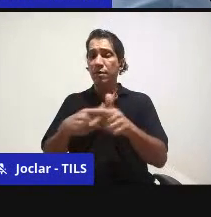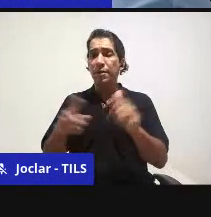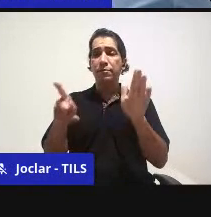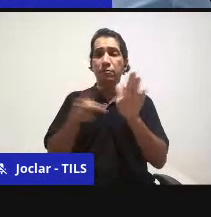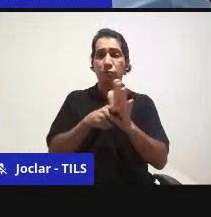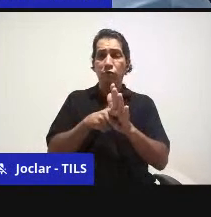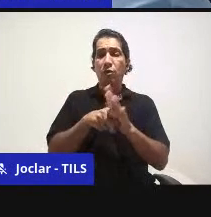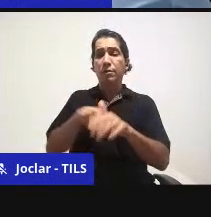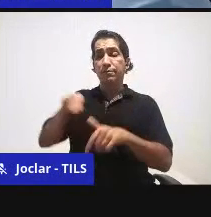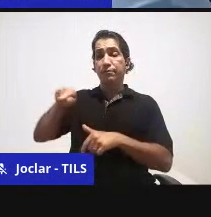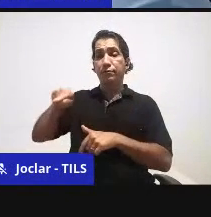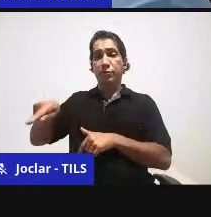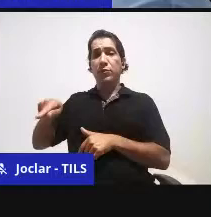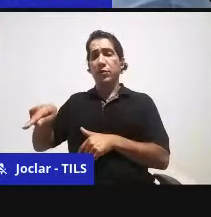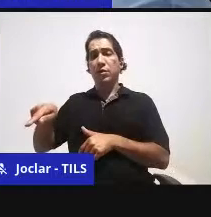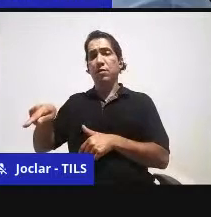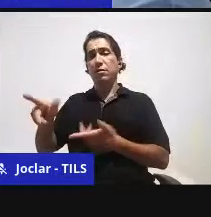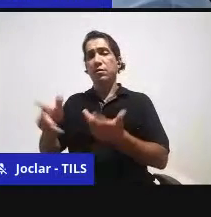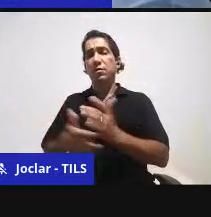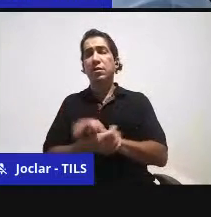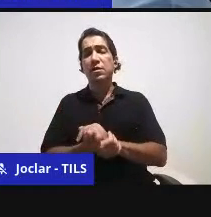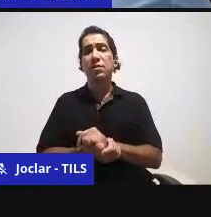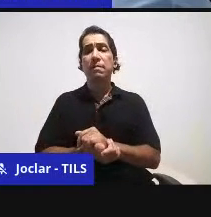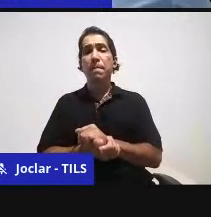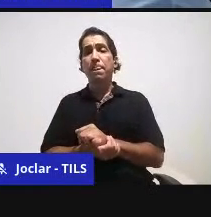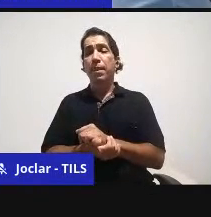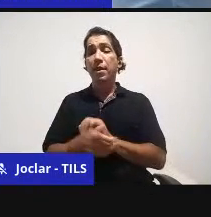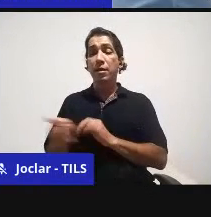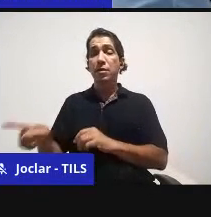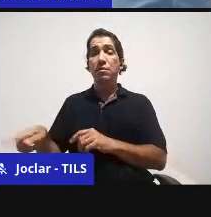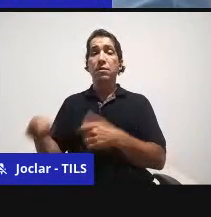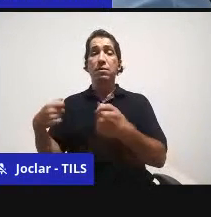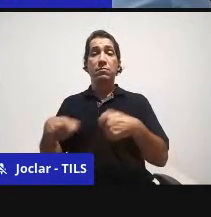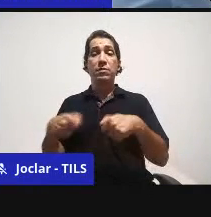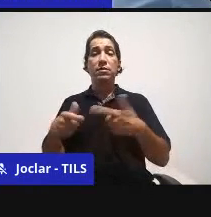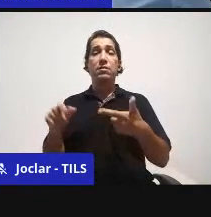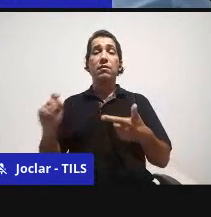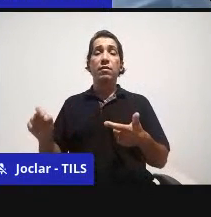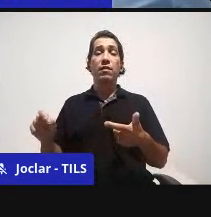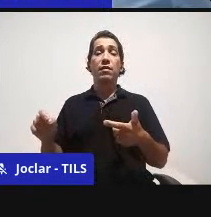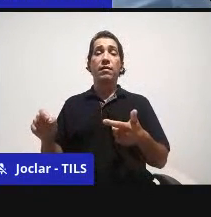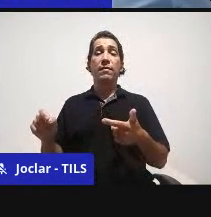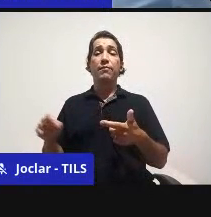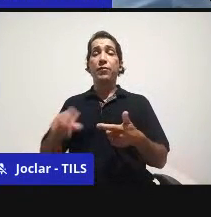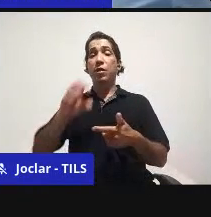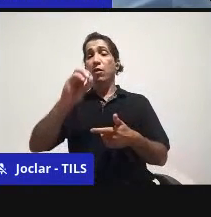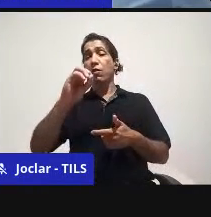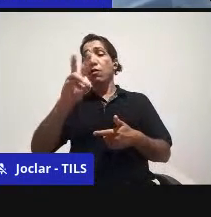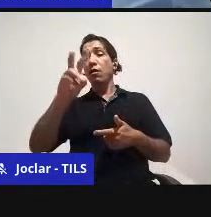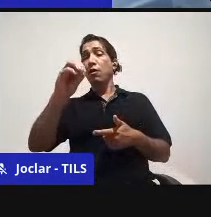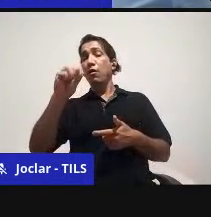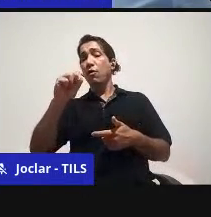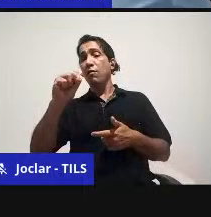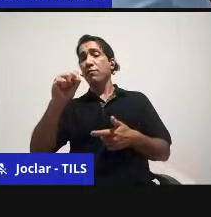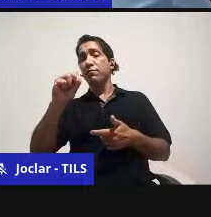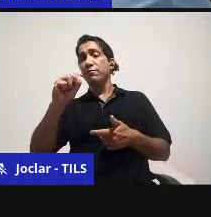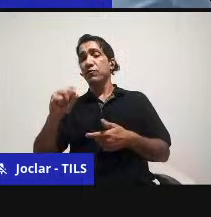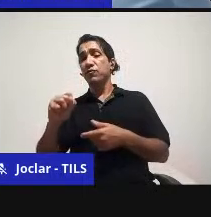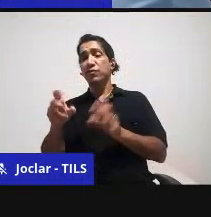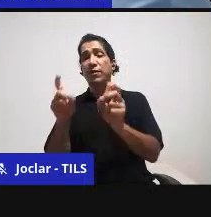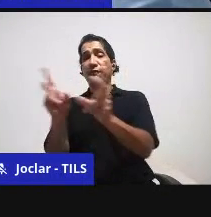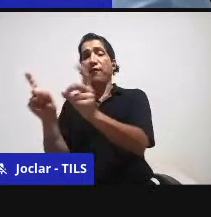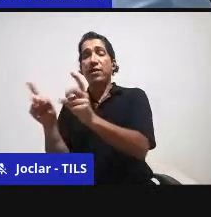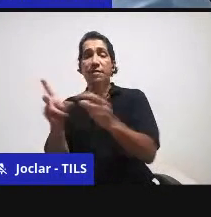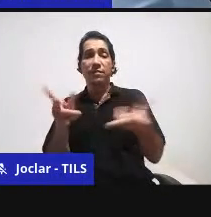ele tem que produzir ovos, né, e ele tem pessoas, né, trabalhando nesse aviário, né, e as pessoas têm que